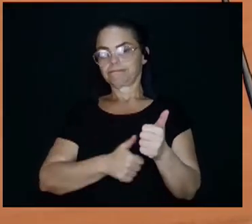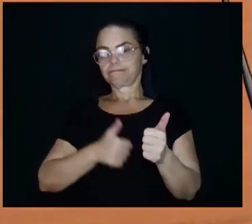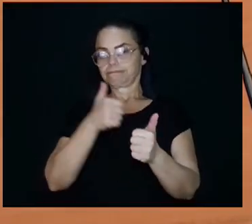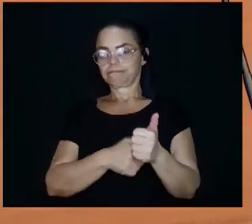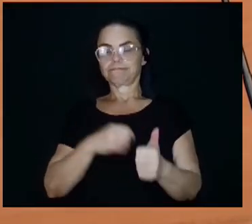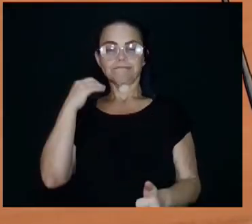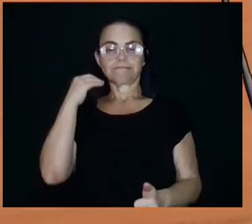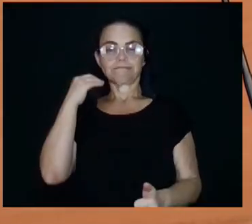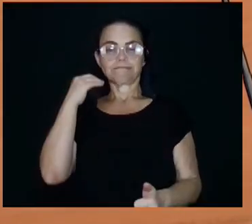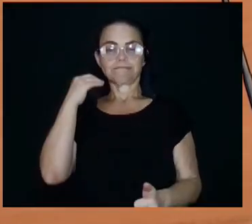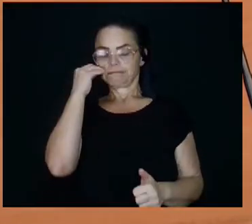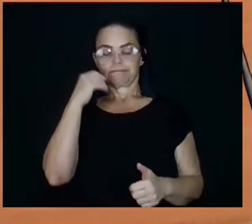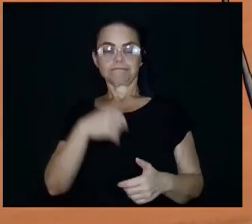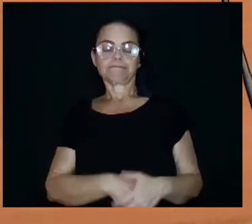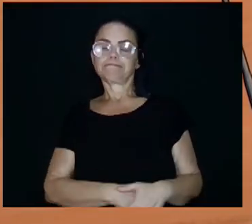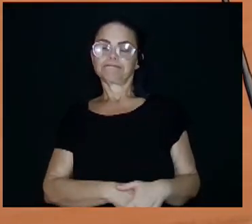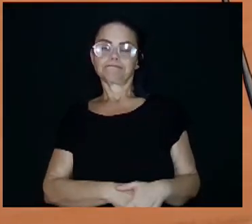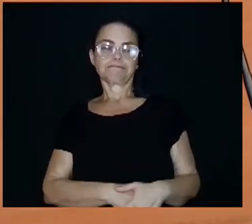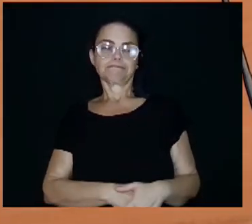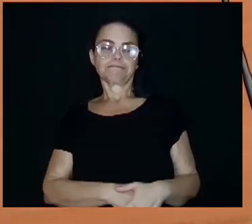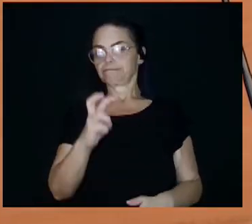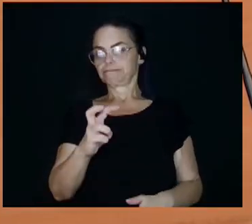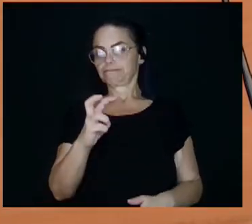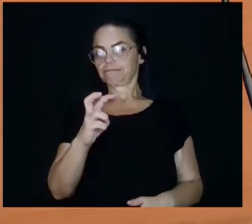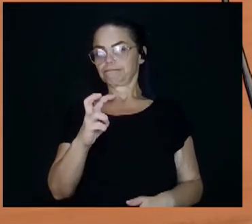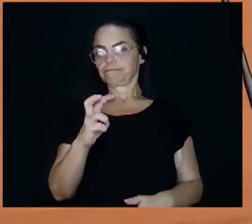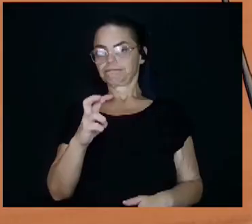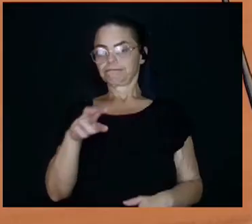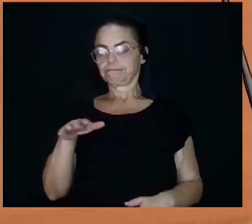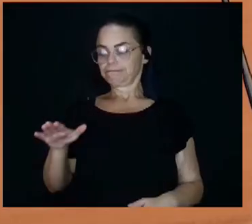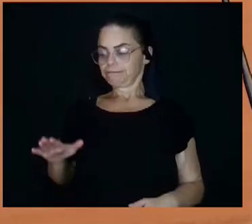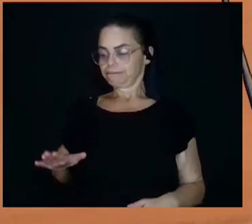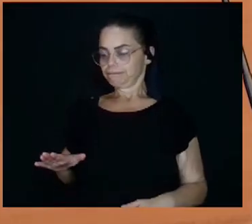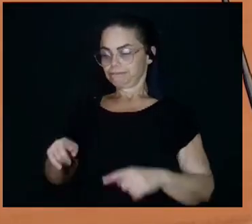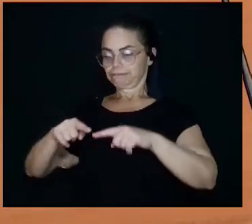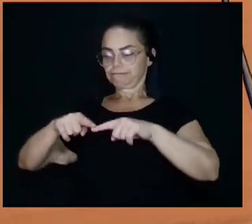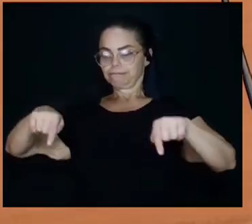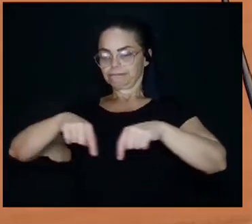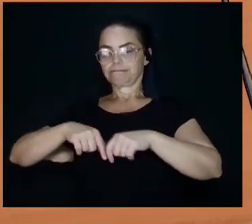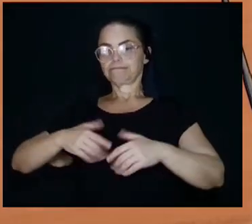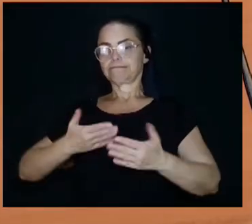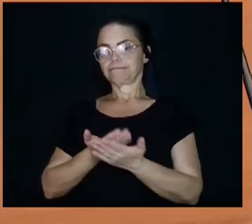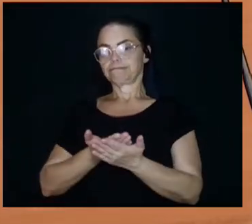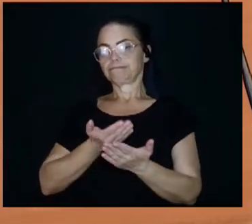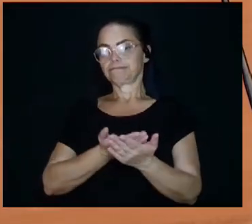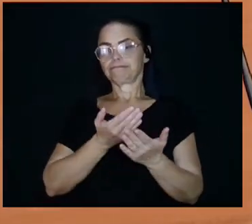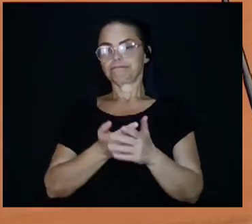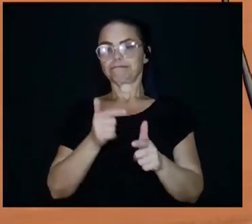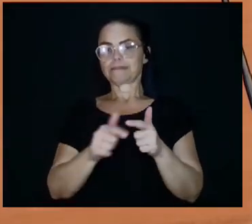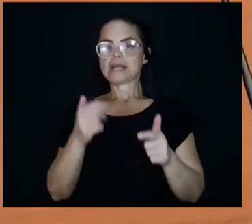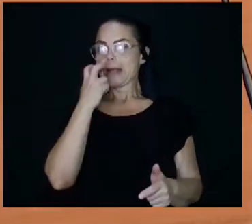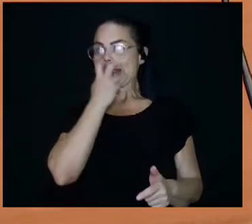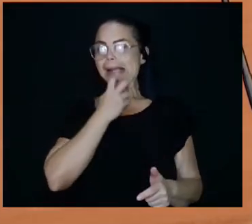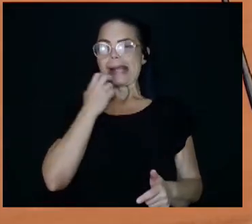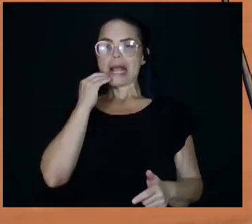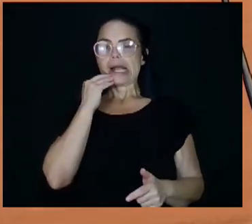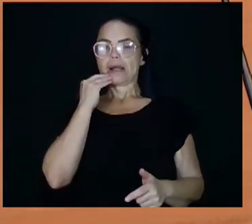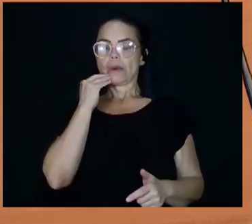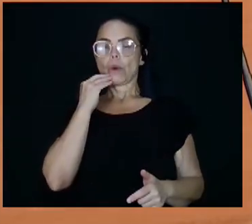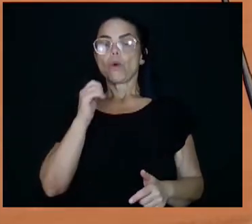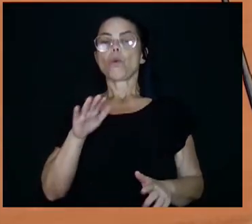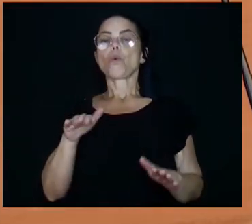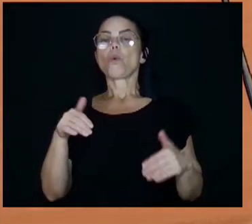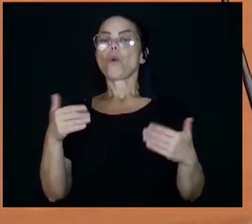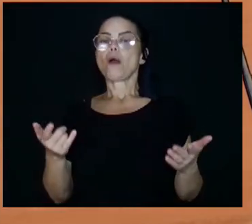assim, dessas 5 crianças de uma salinha de aula que gaguejam, qual vai ser persistente? Nós não temos como